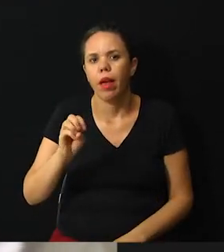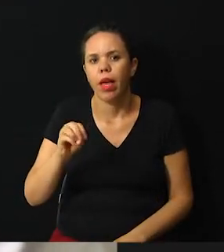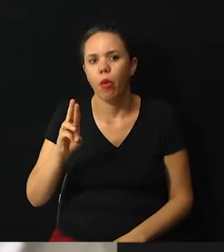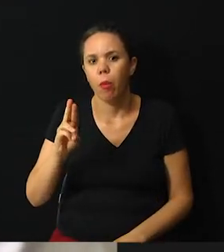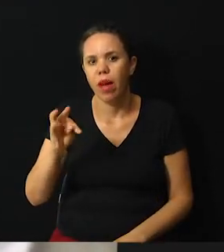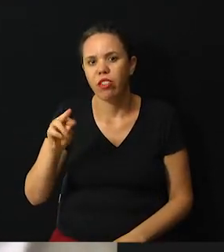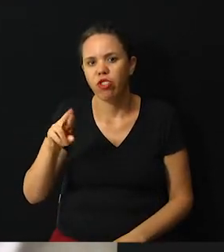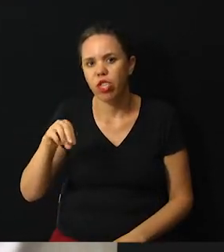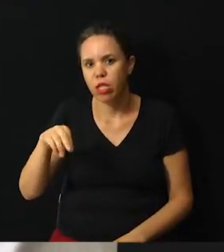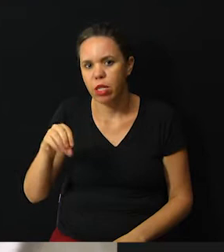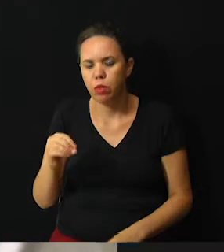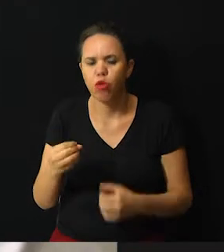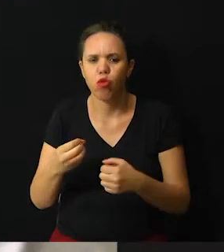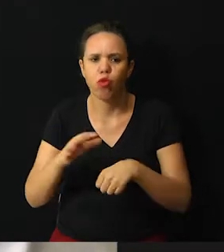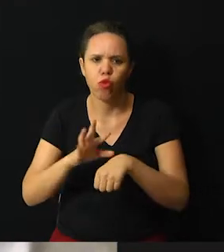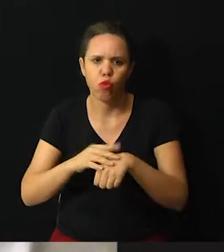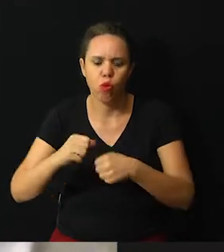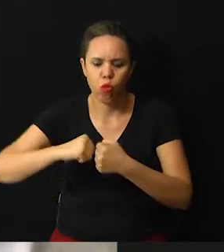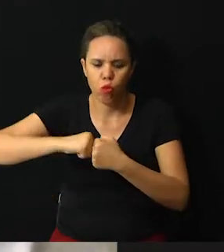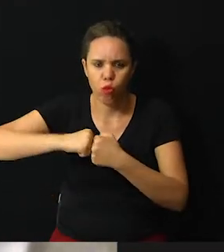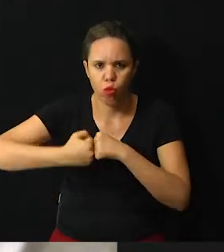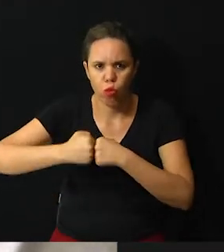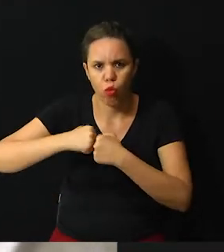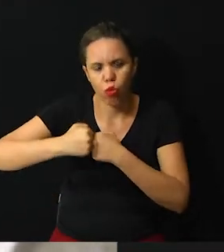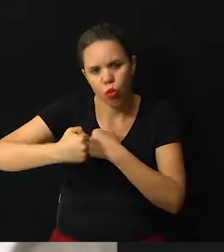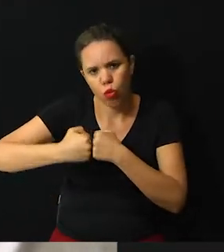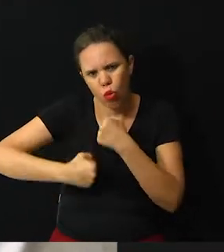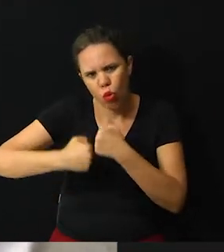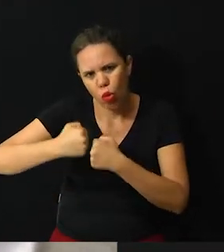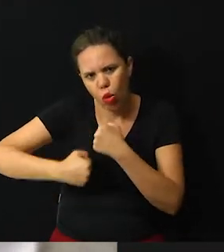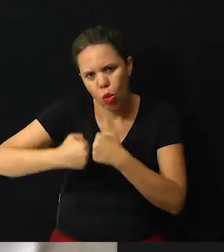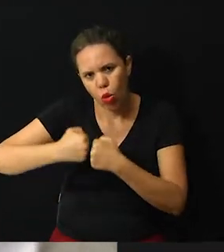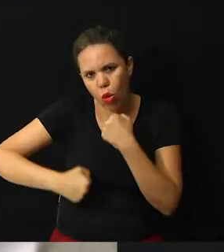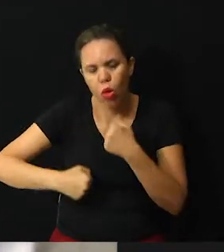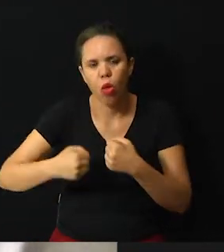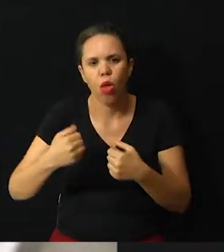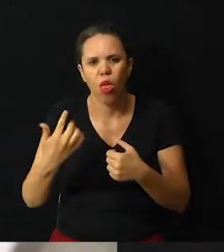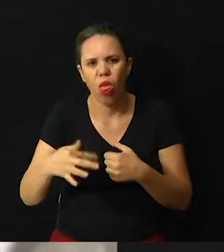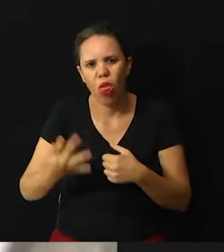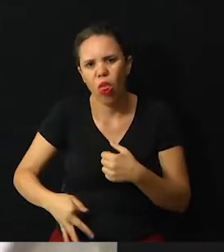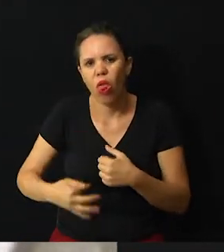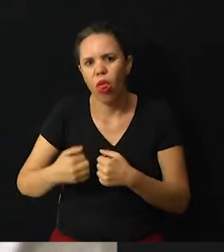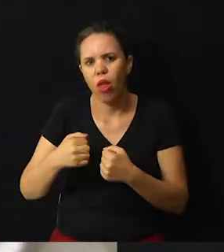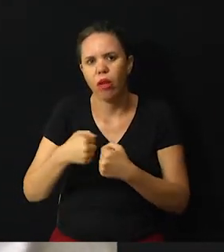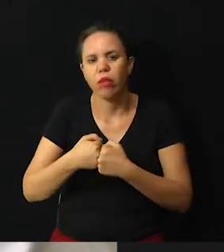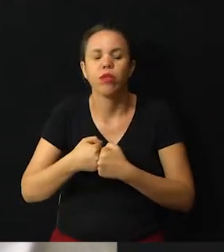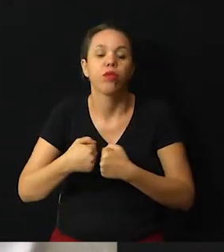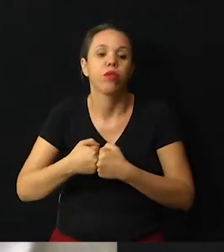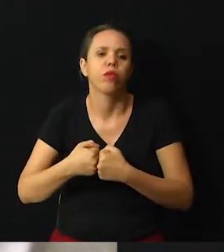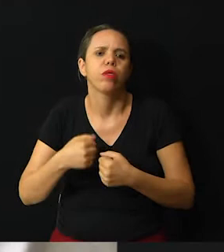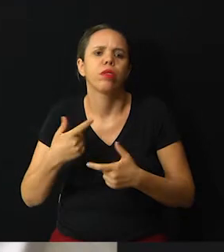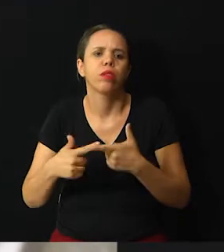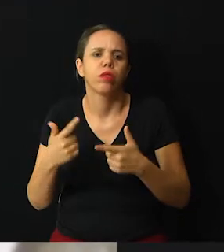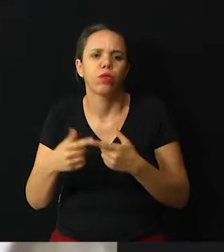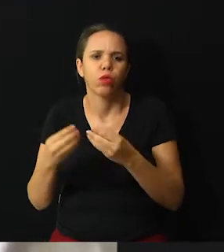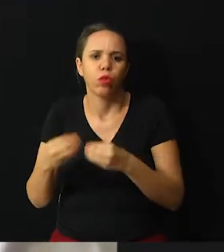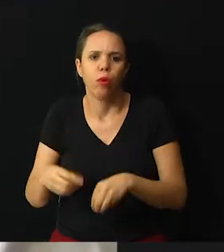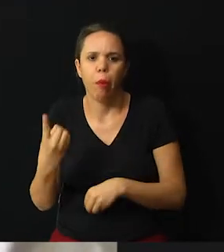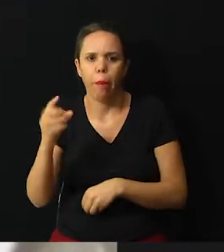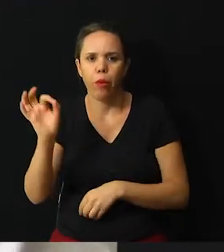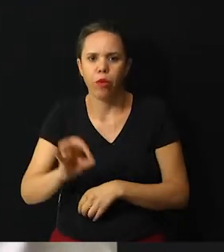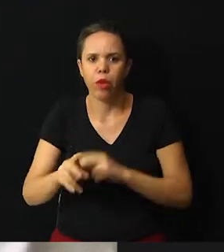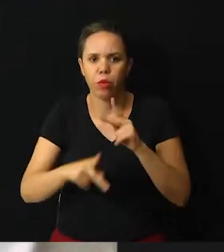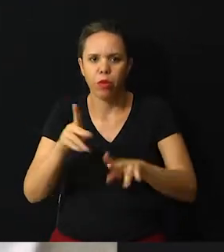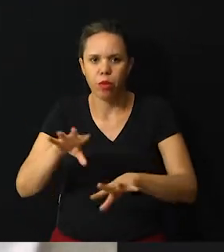artrite reumatoide. A artrite reumatoide é aquela inflamação que afeta as juntas, que pode levar até deformidades nas juntas, né? A artrite reumatoide chega a atingir 1%